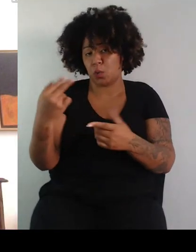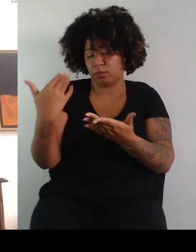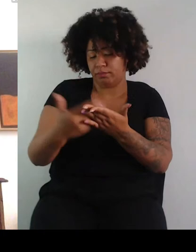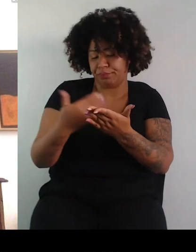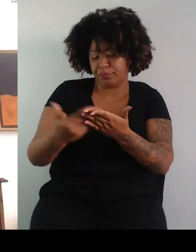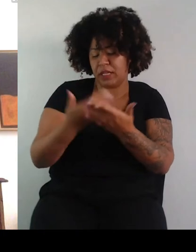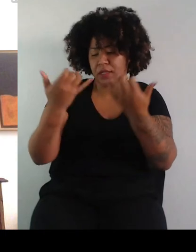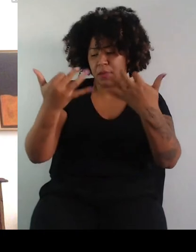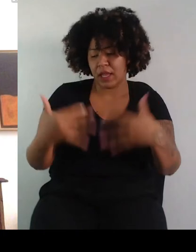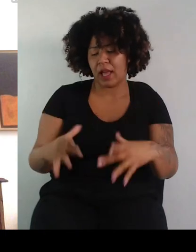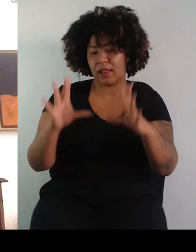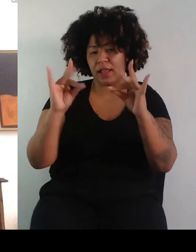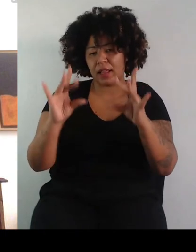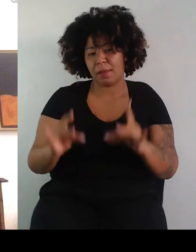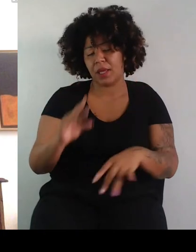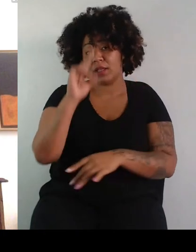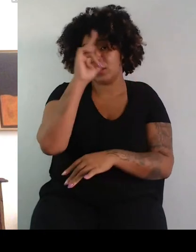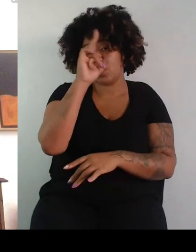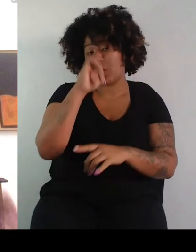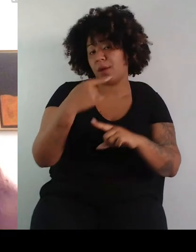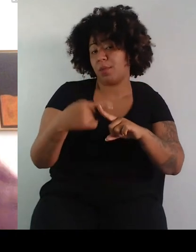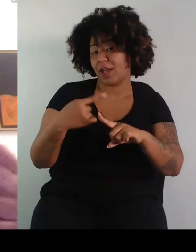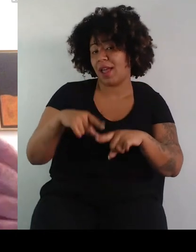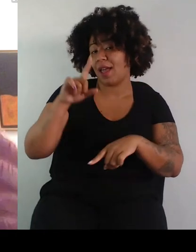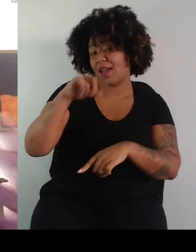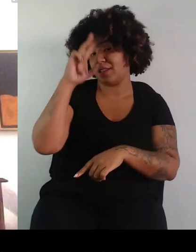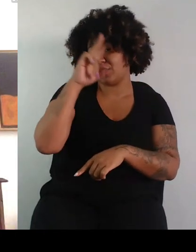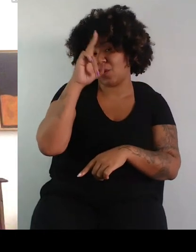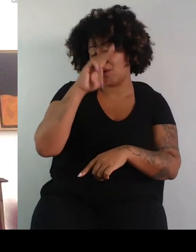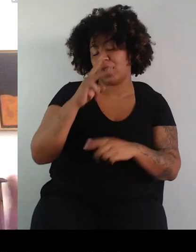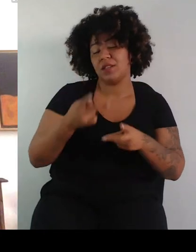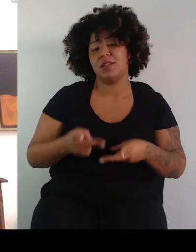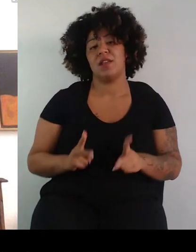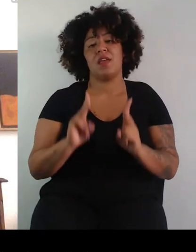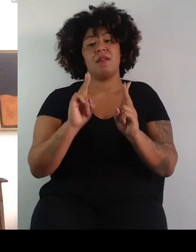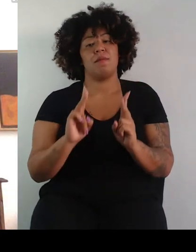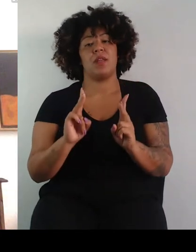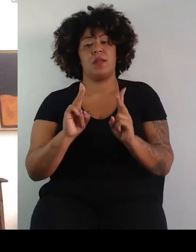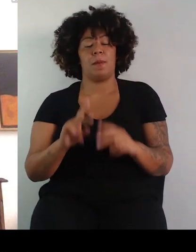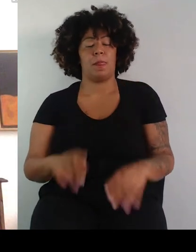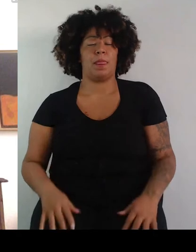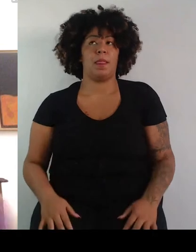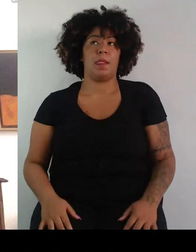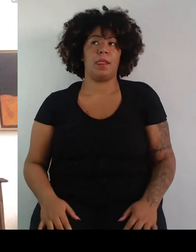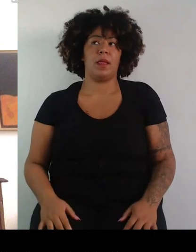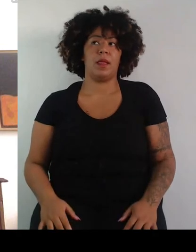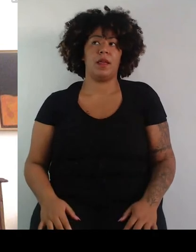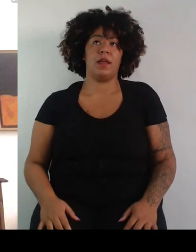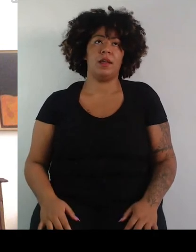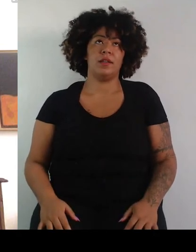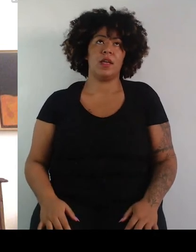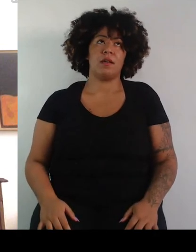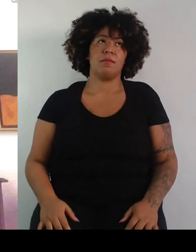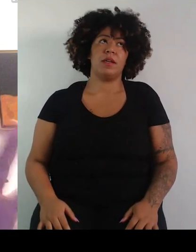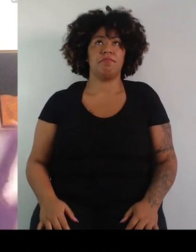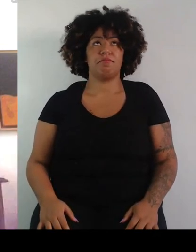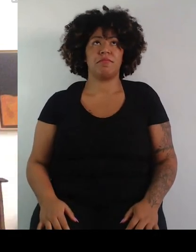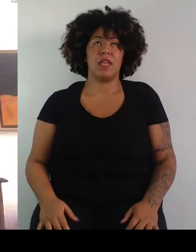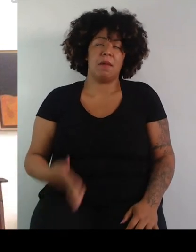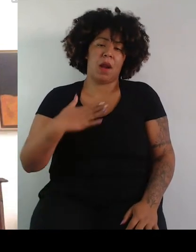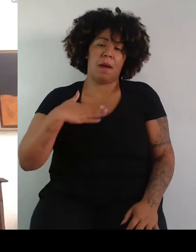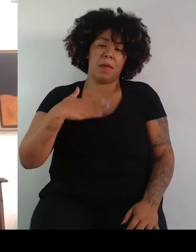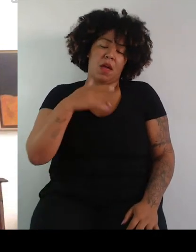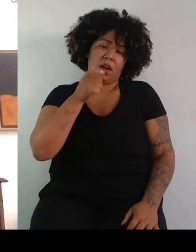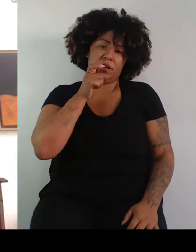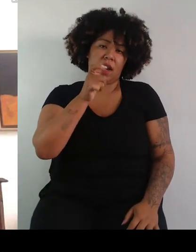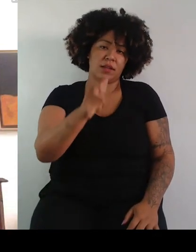porque eram histórias que eu encontrava que eu achava serem muito interessante era uma